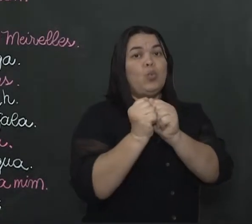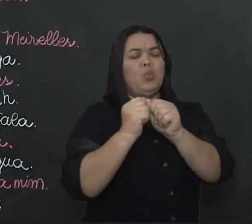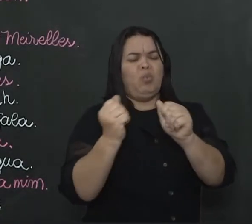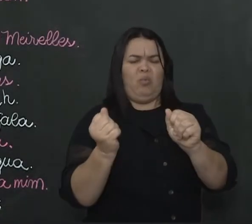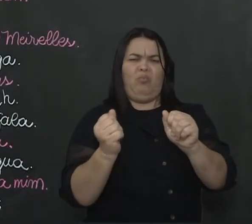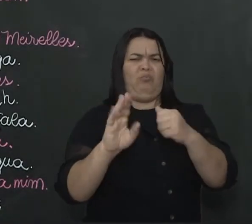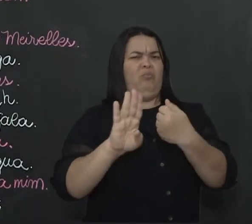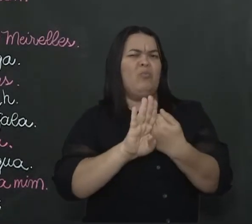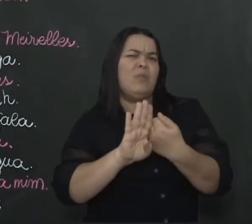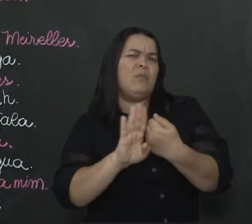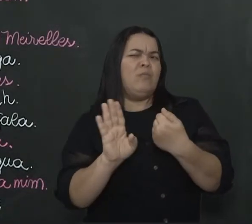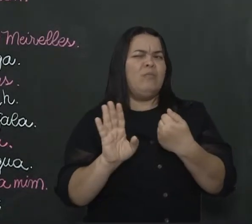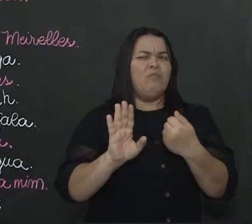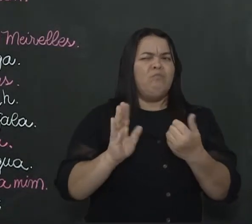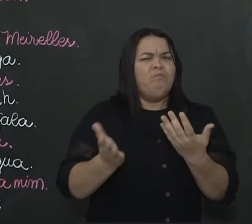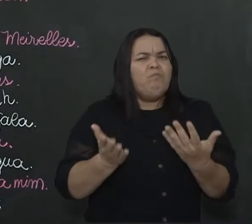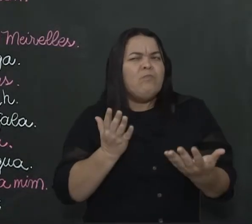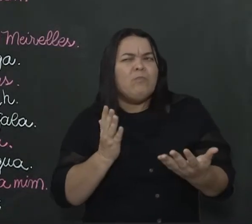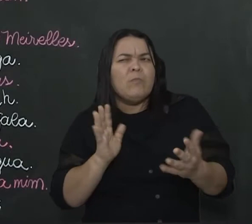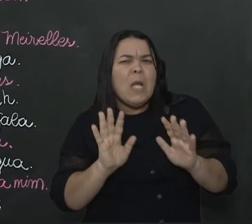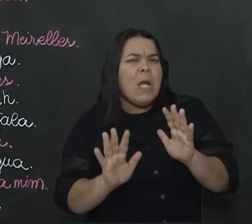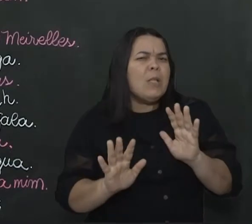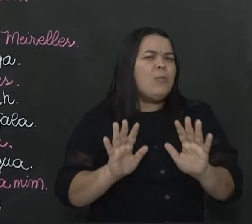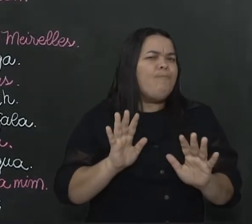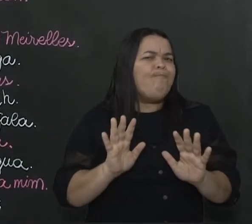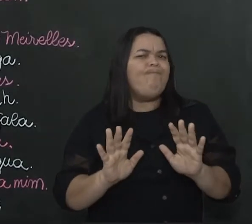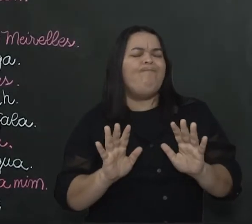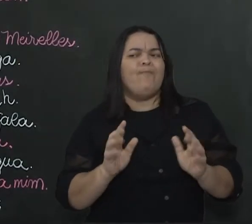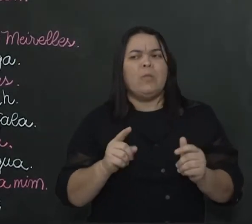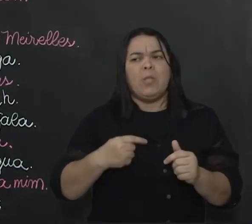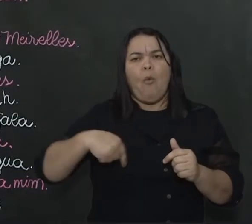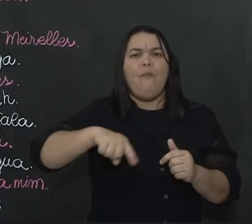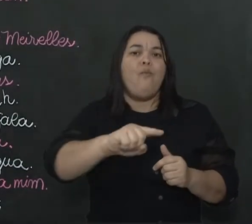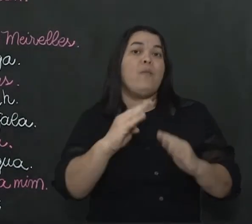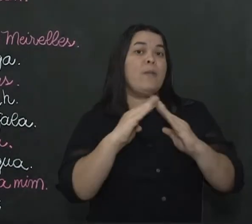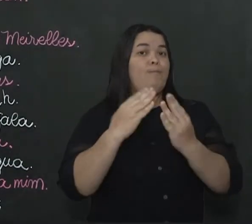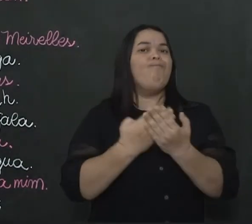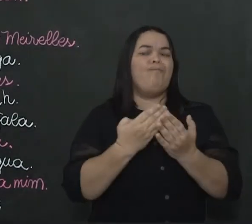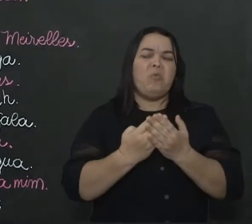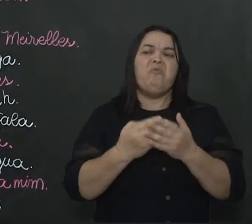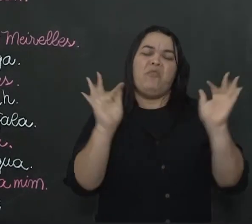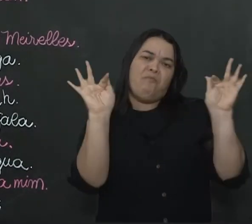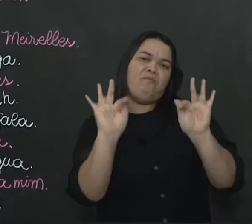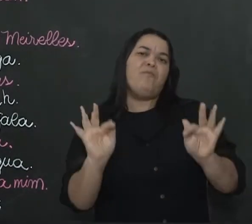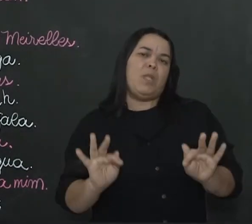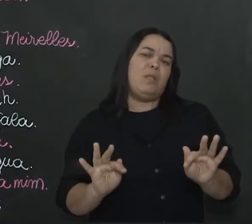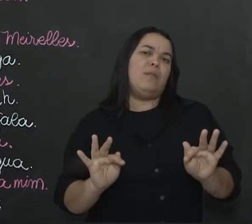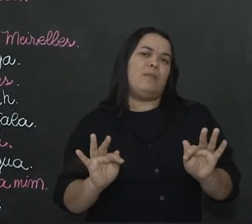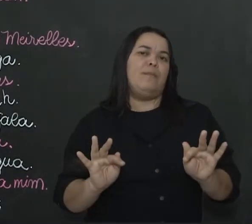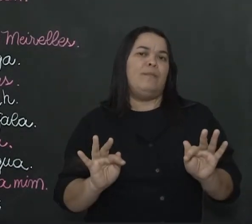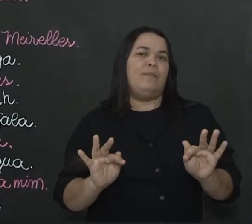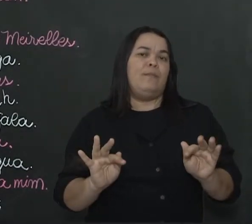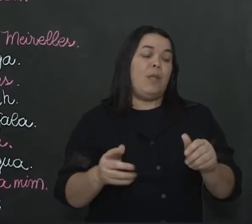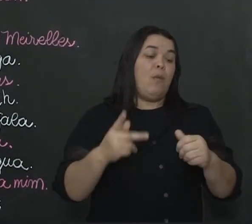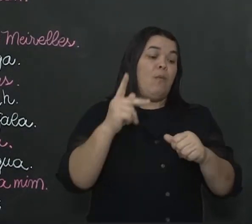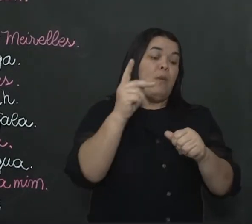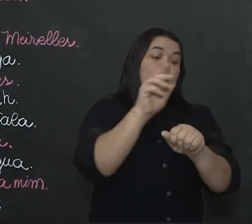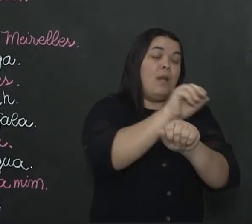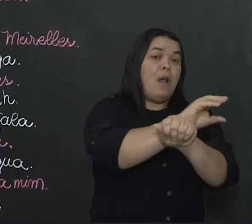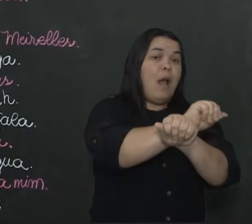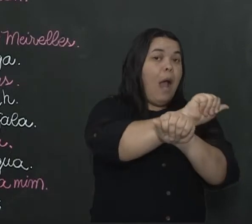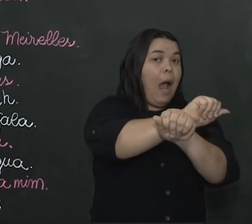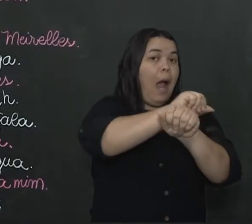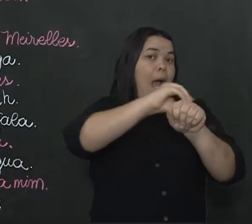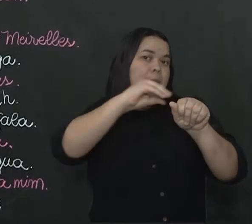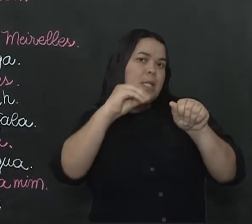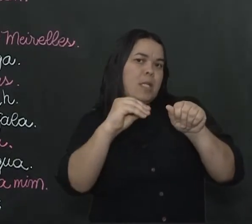às vezes que eu fui à escola, eu fui muito feliz. Então aí, no caso, é uma expressão com artigo e com substantivo,